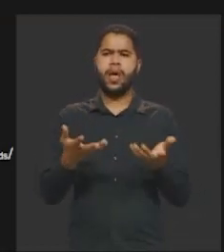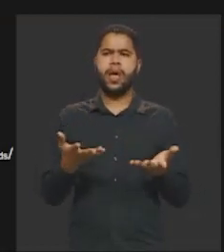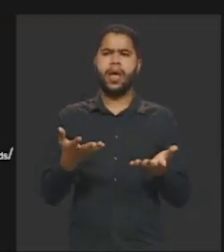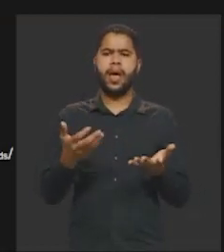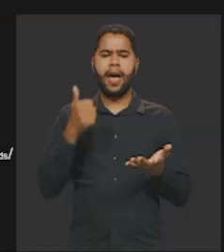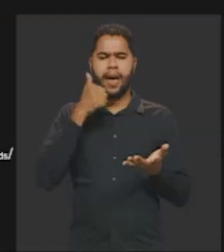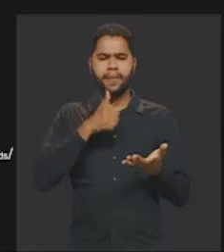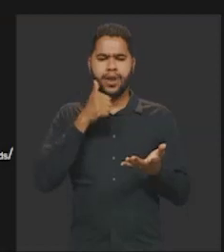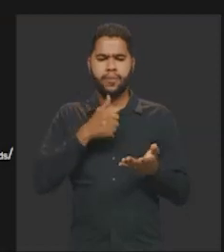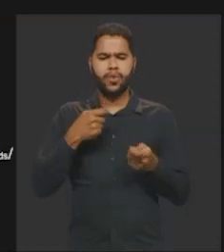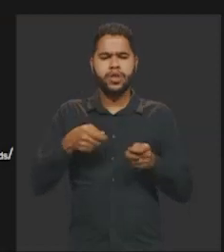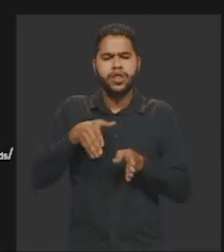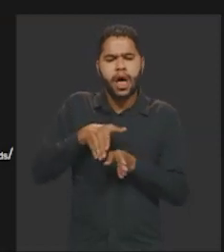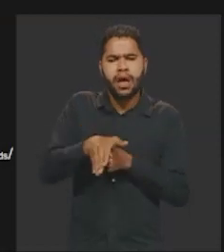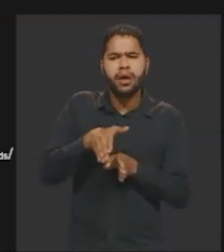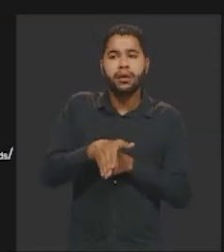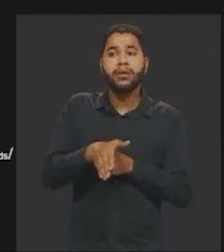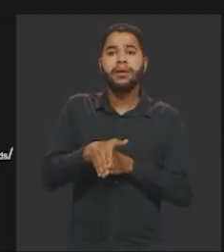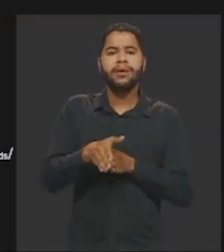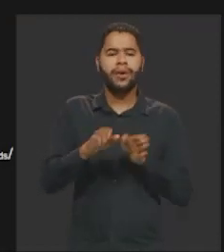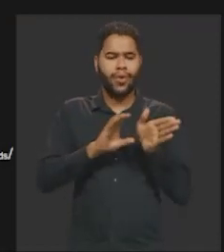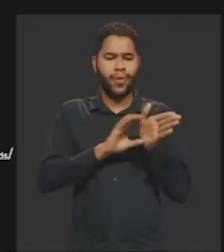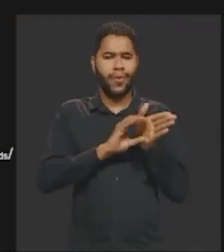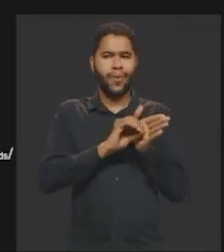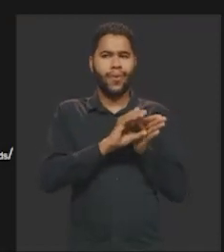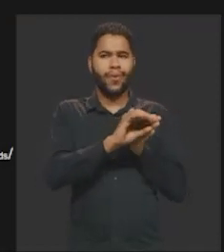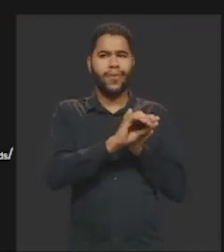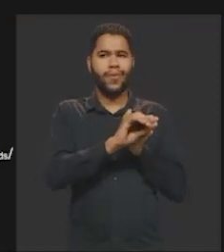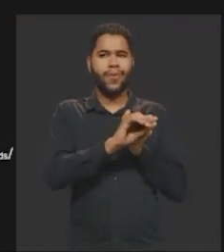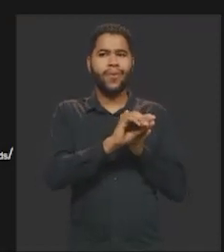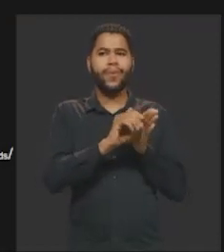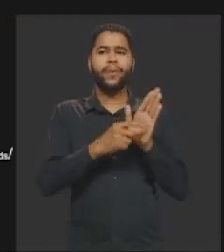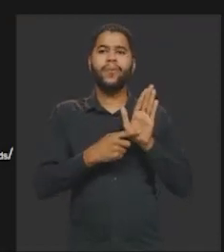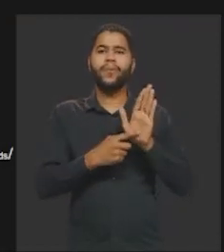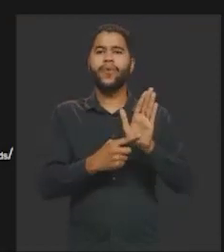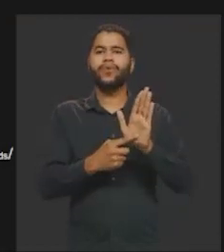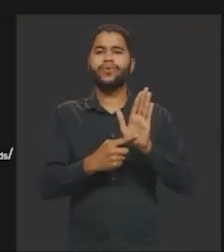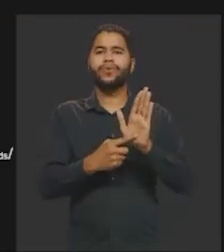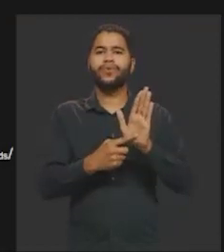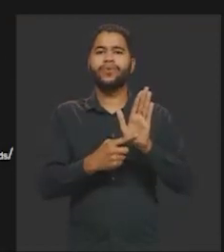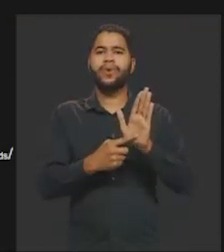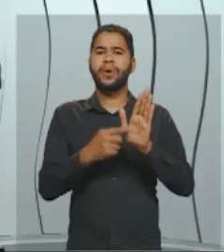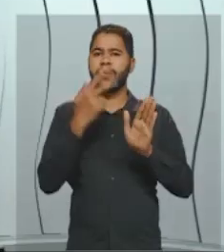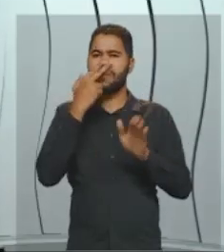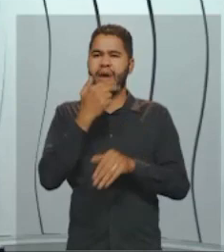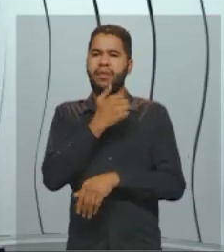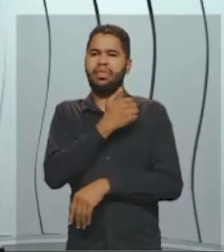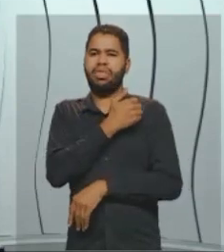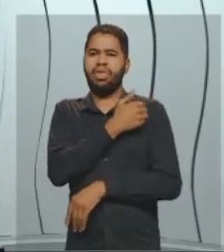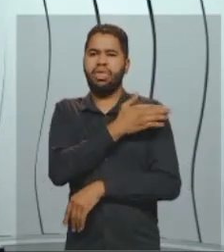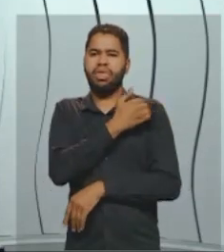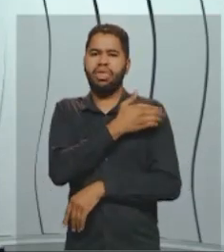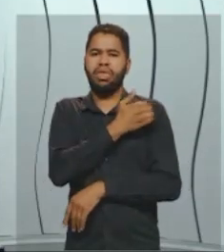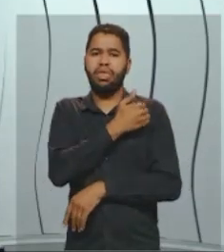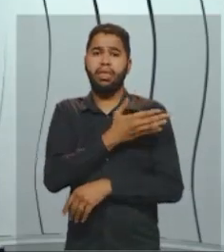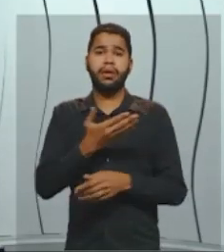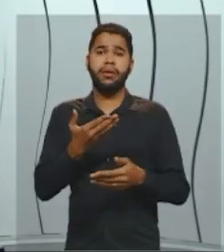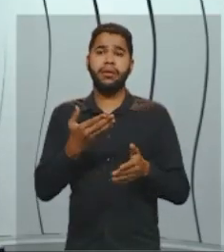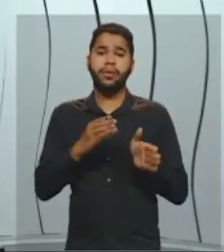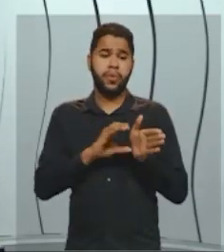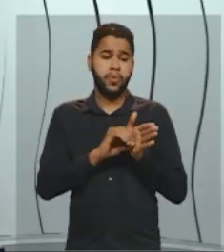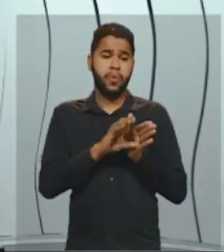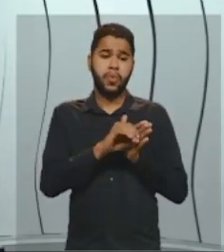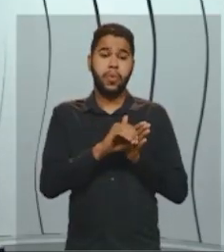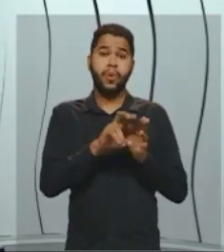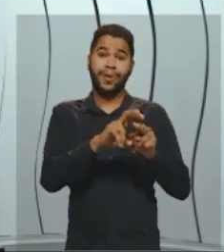ser disciplinadas. Quer dizer, o Google mostrou aquela postura preconceituosa porque ele é resultado